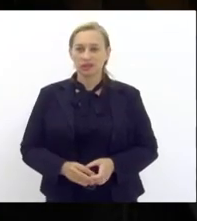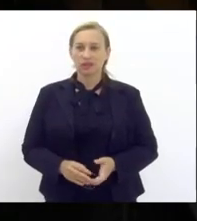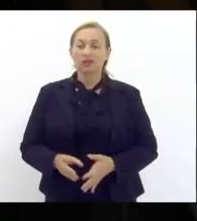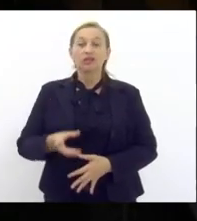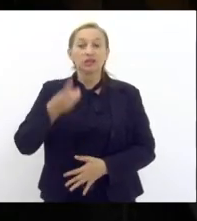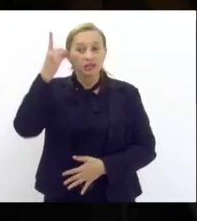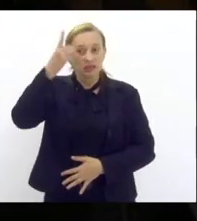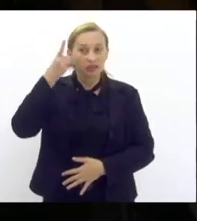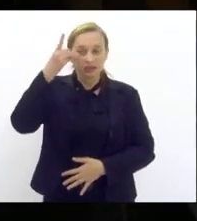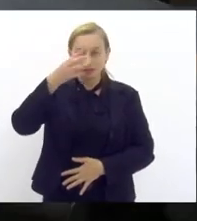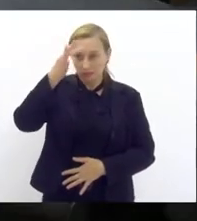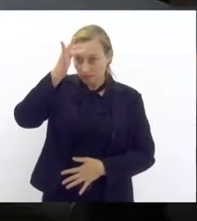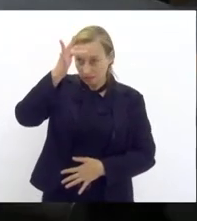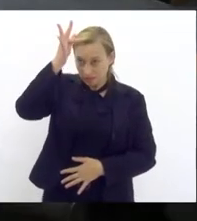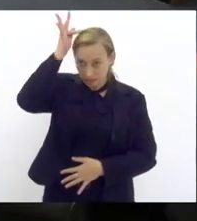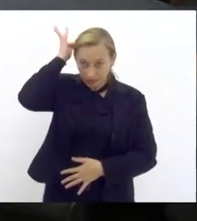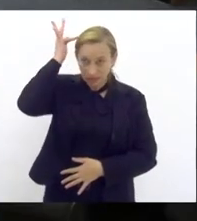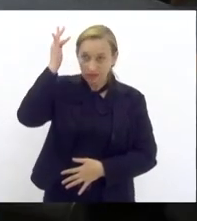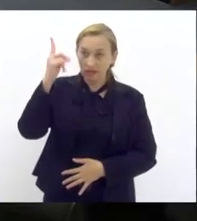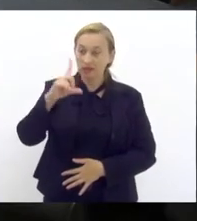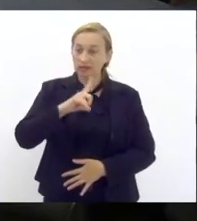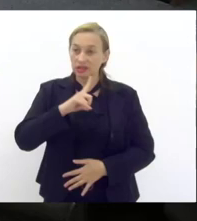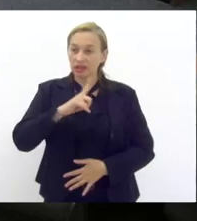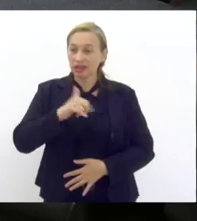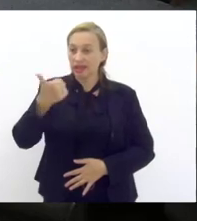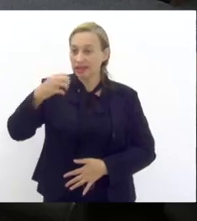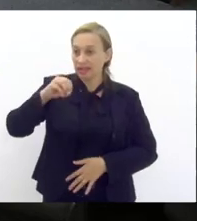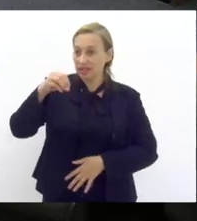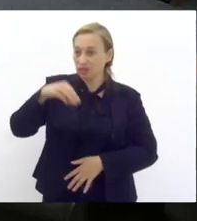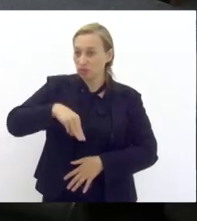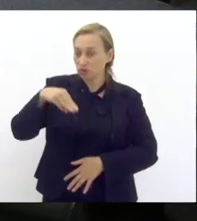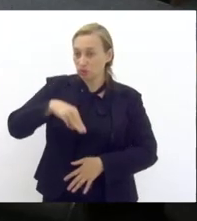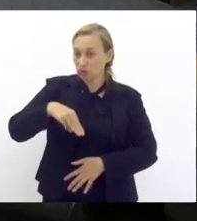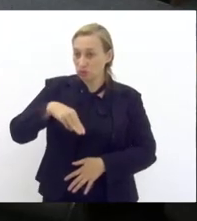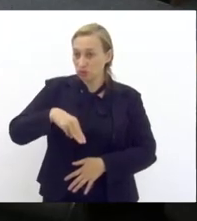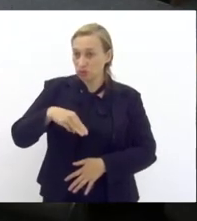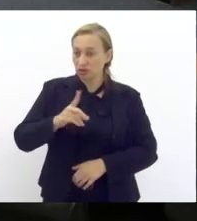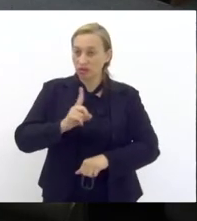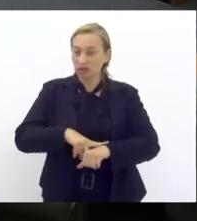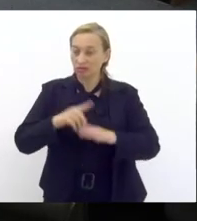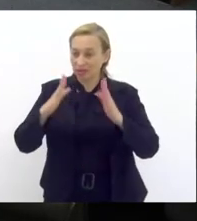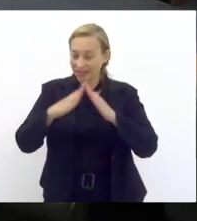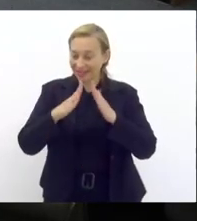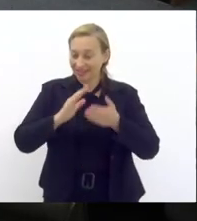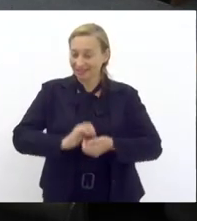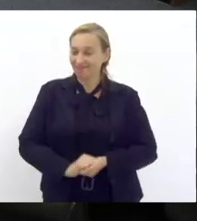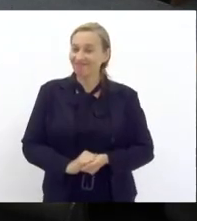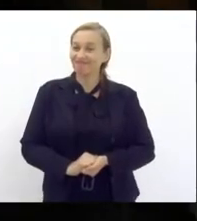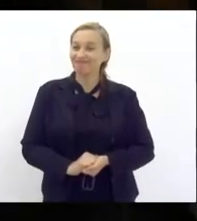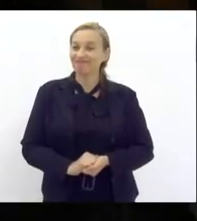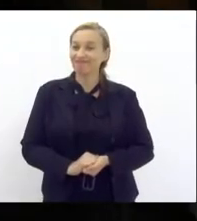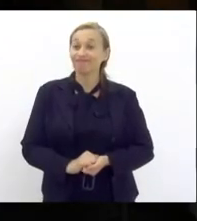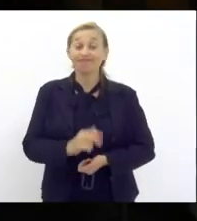Deputado Fred Pacheco, o senhor tem 10 minutos regimentais.